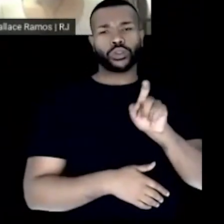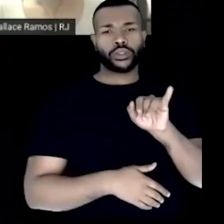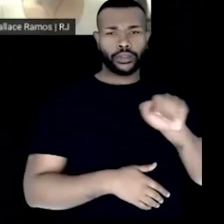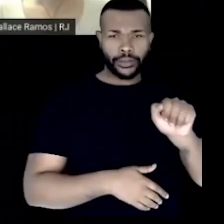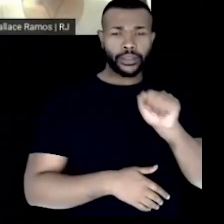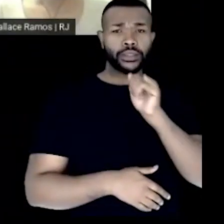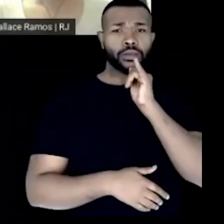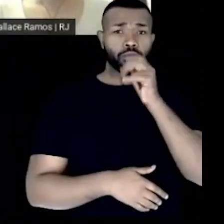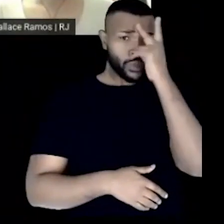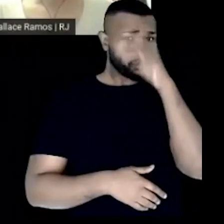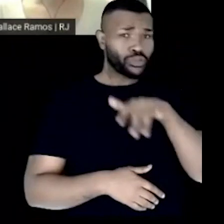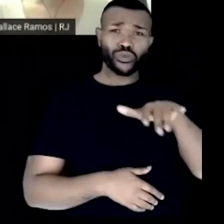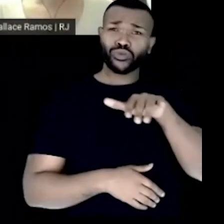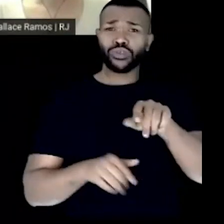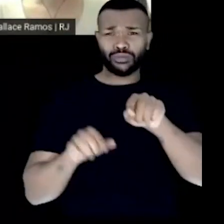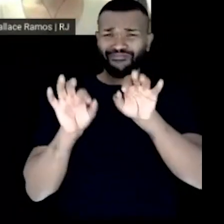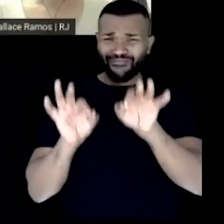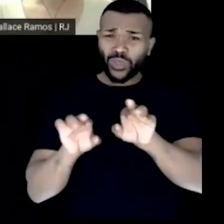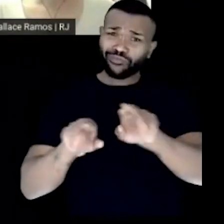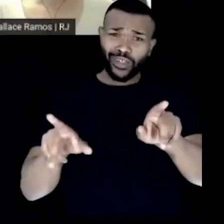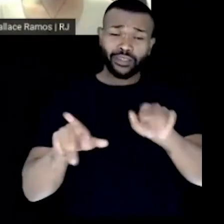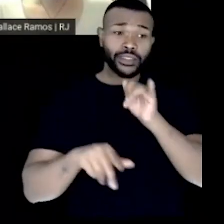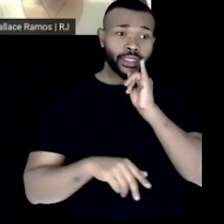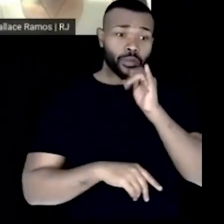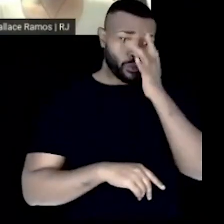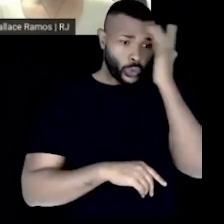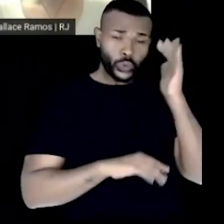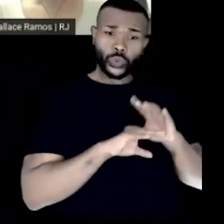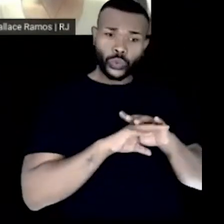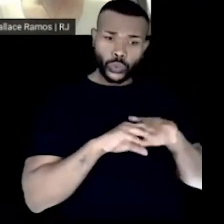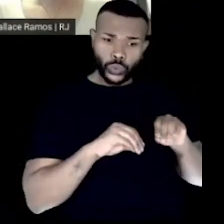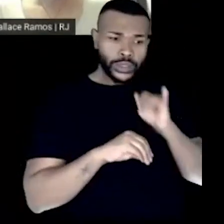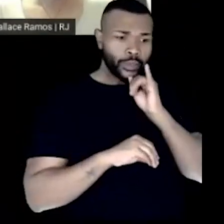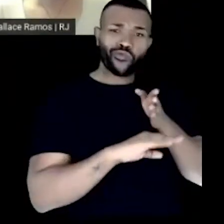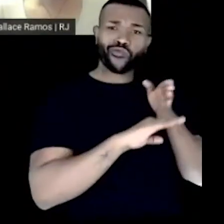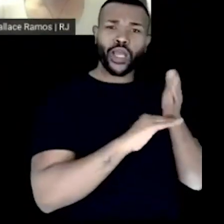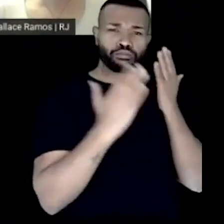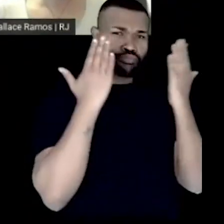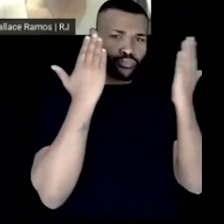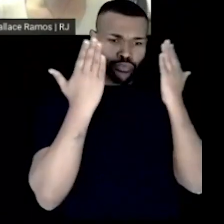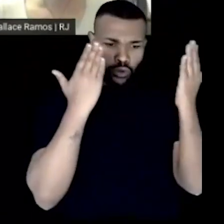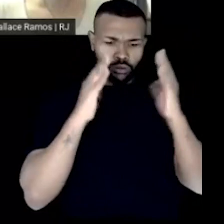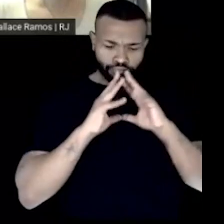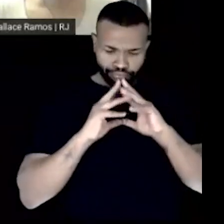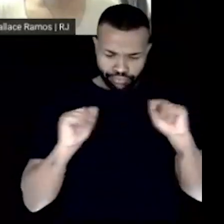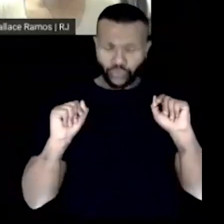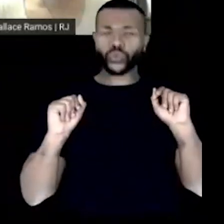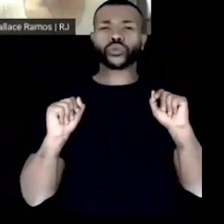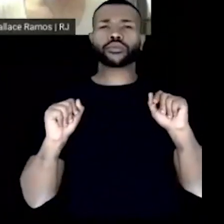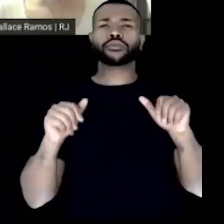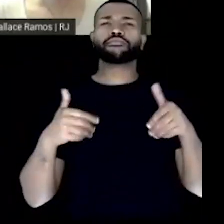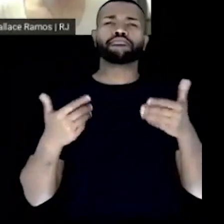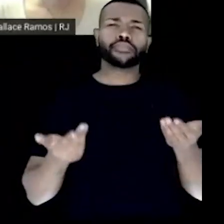anorexia. E no final das contas, as pessoas não são isso, né? E aí um dia ela se cura, sei lá, ela vai na psicóloga e